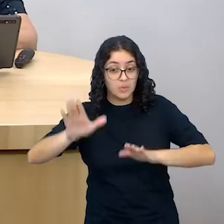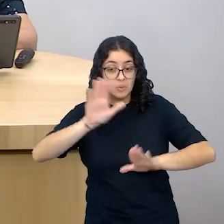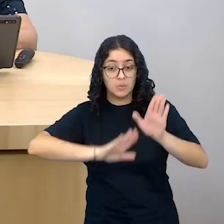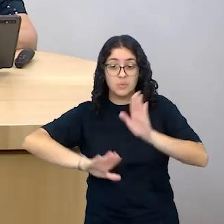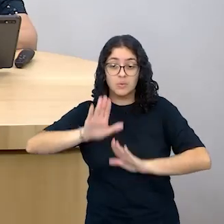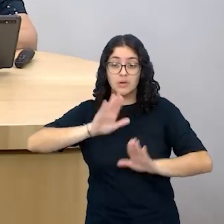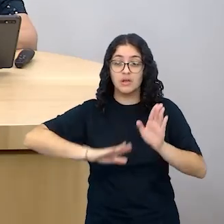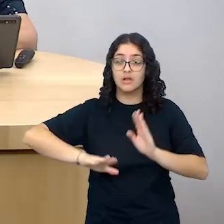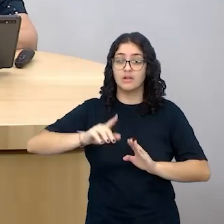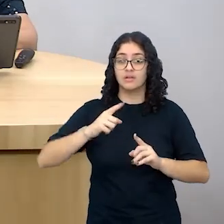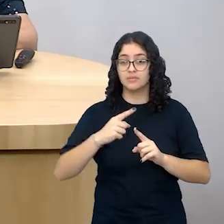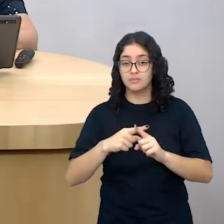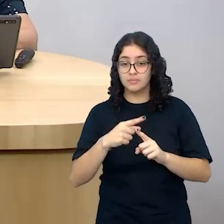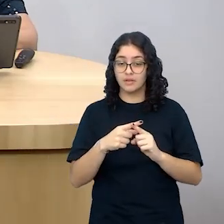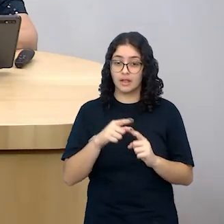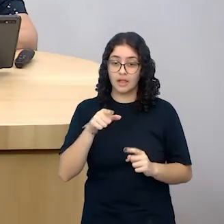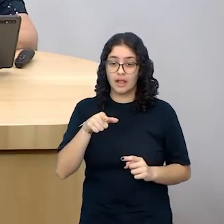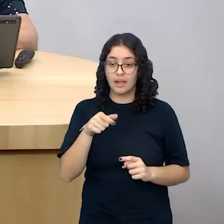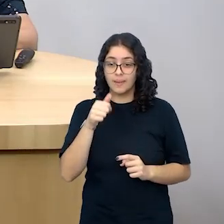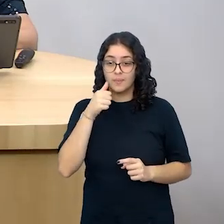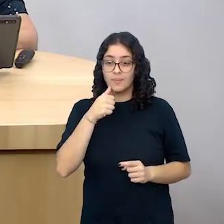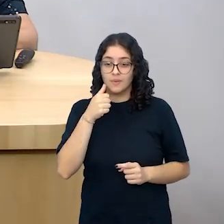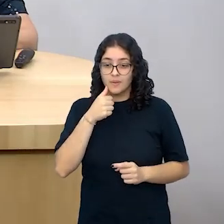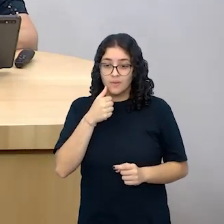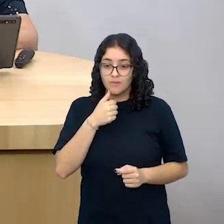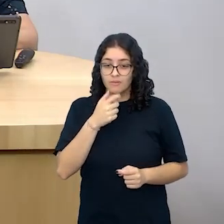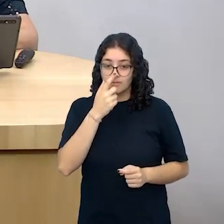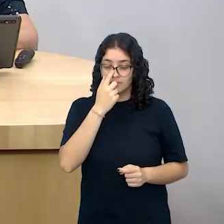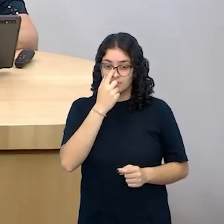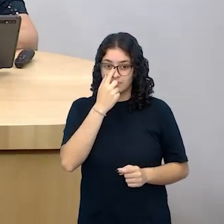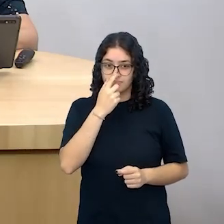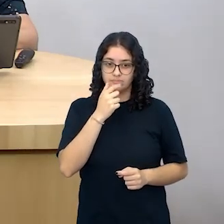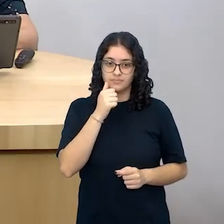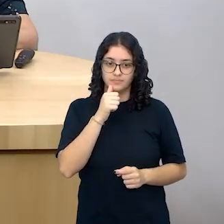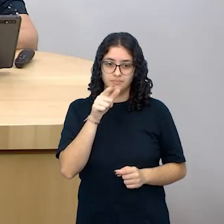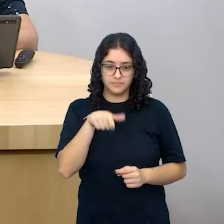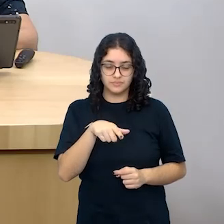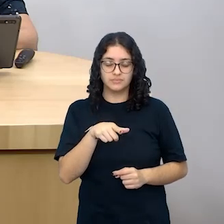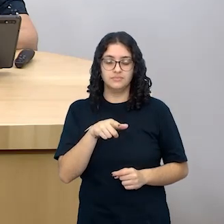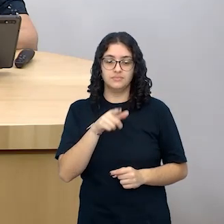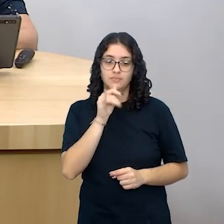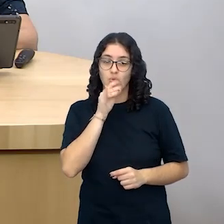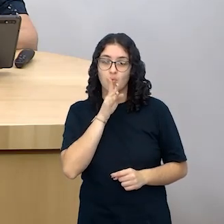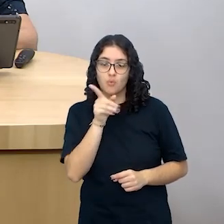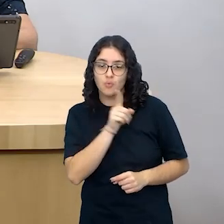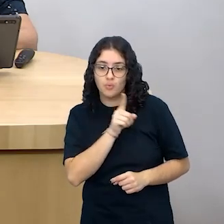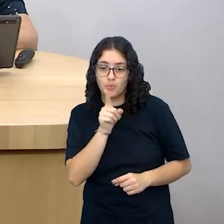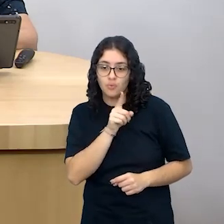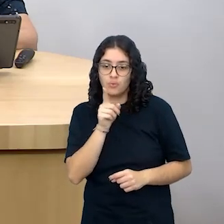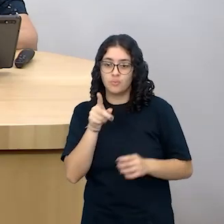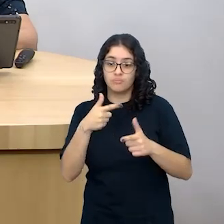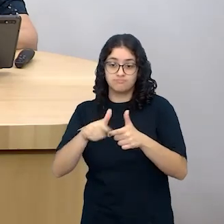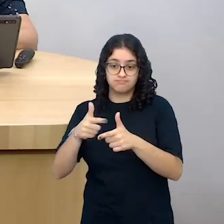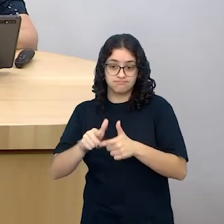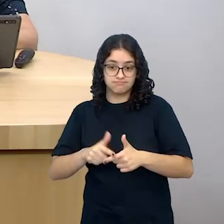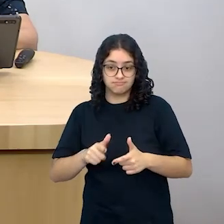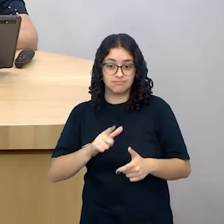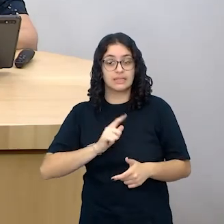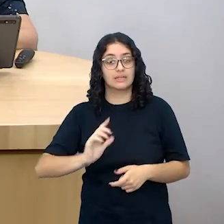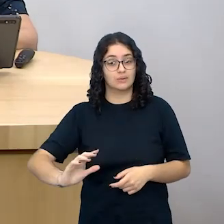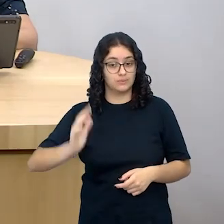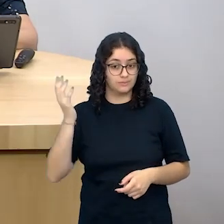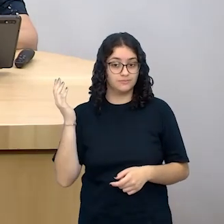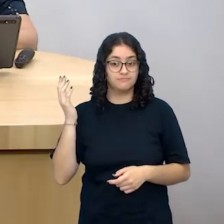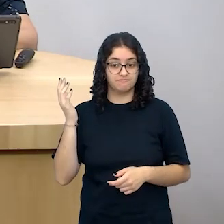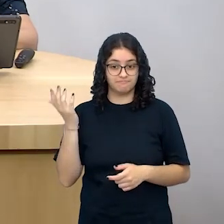ela também, como ela não conhecia... Foi Na a primeira, época dela, né? não se conhecia o problema que causava